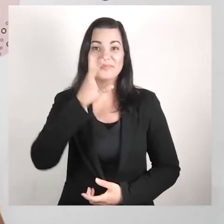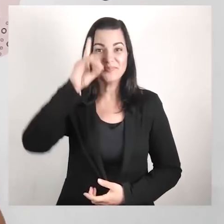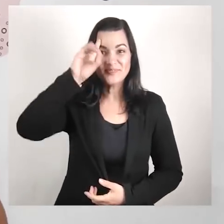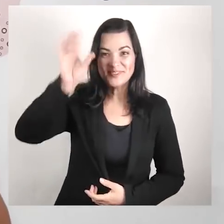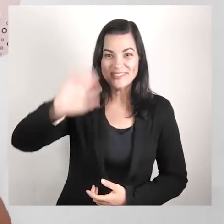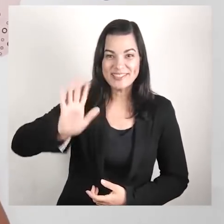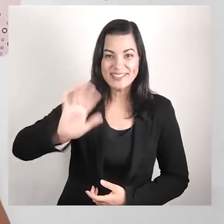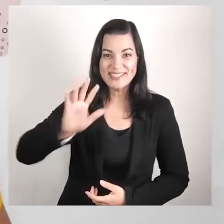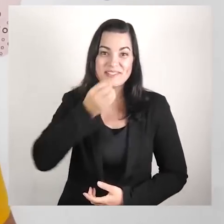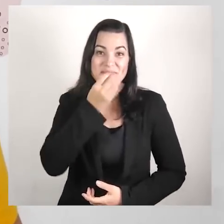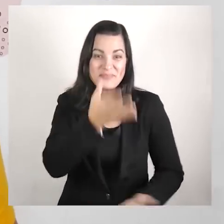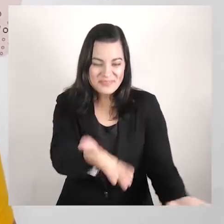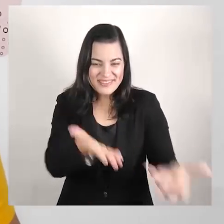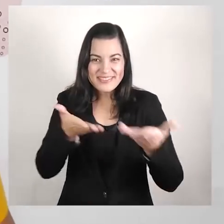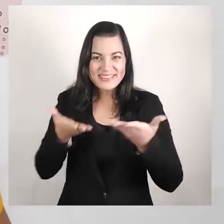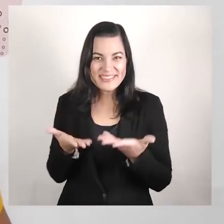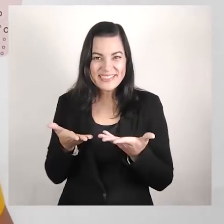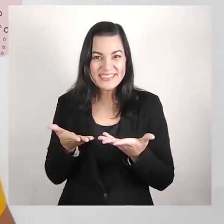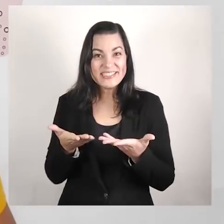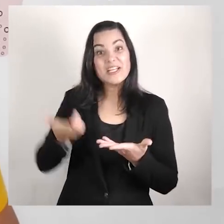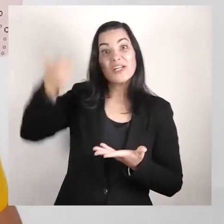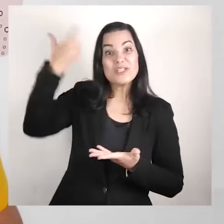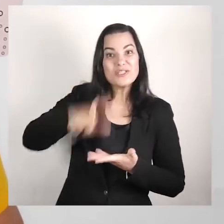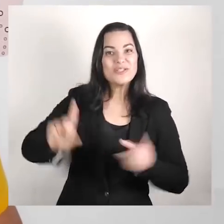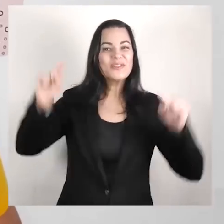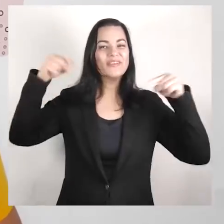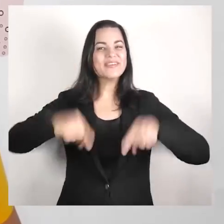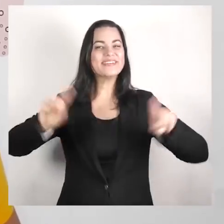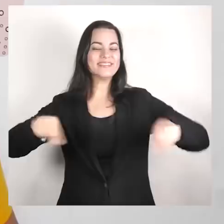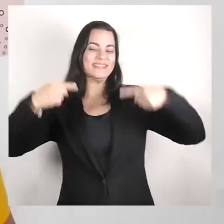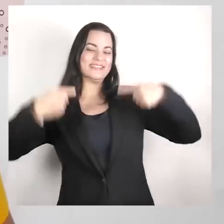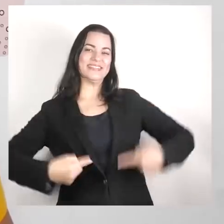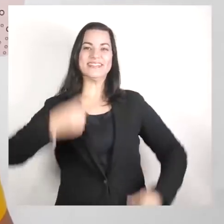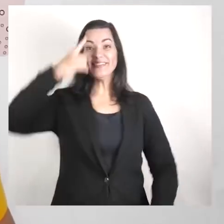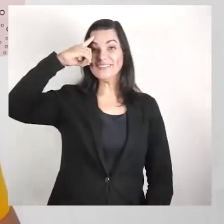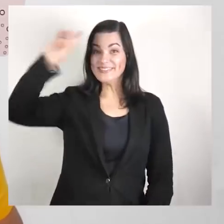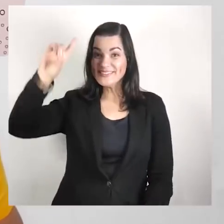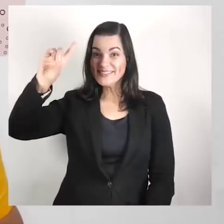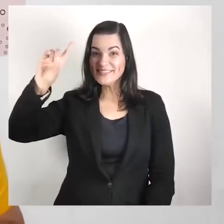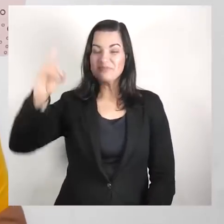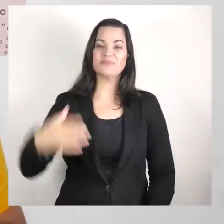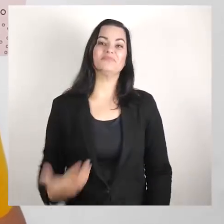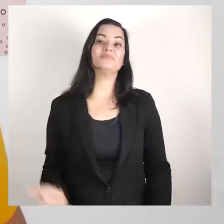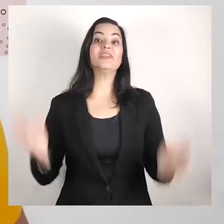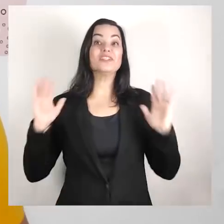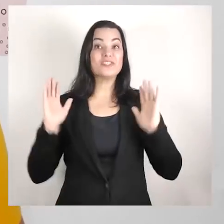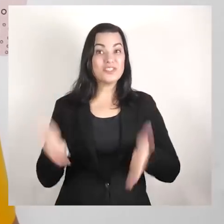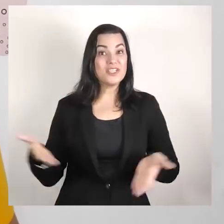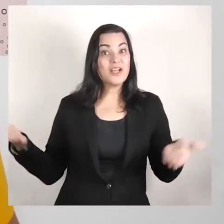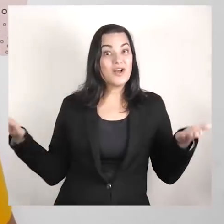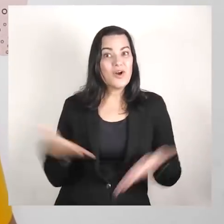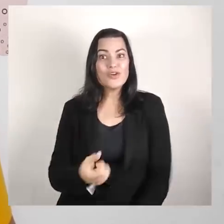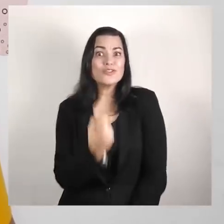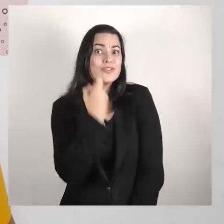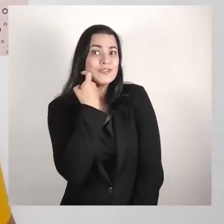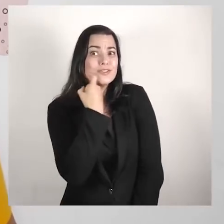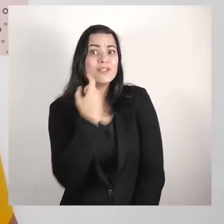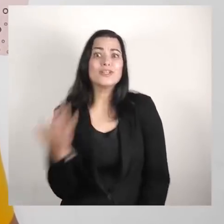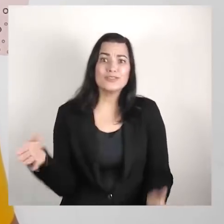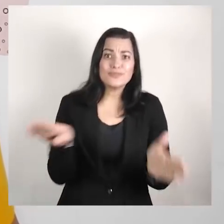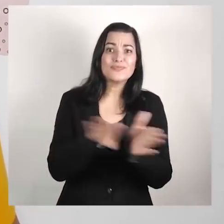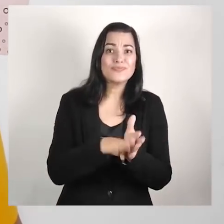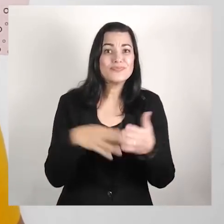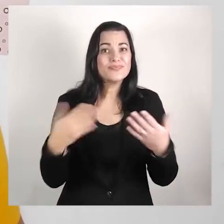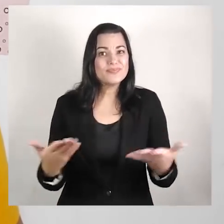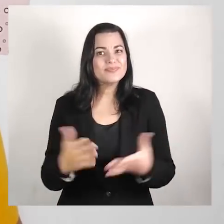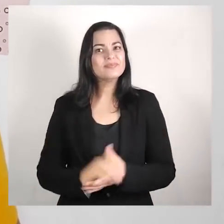Bom dia! Sejam bem-vindos a mais um Desafio do Dia. Chegamos já na